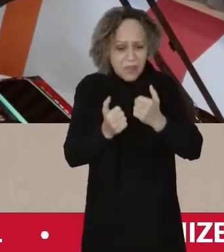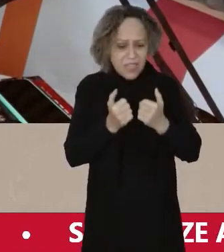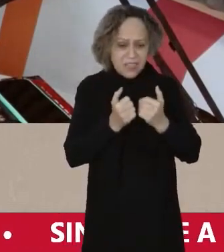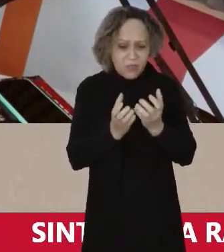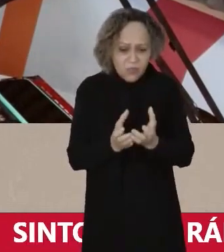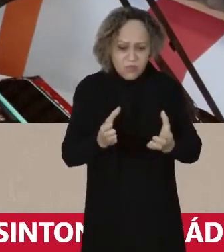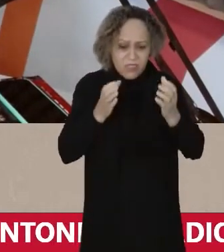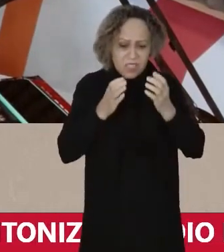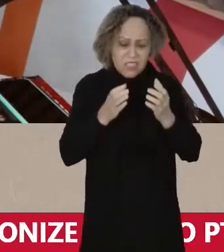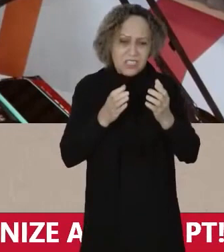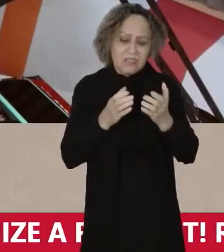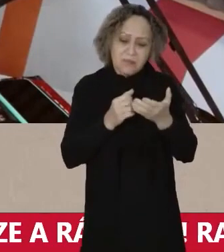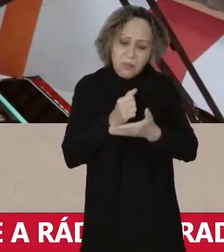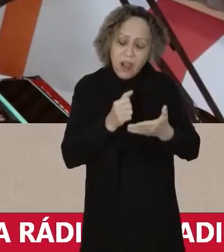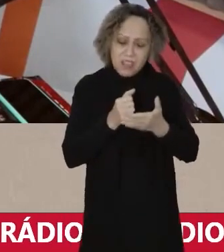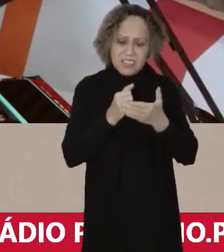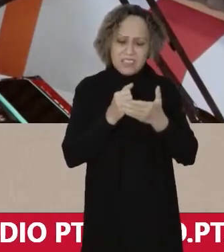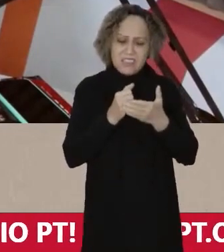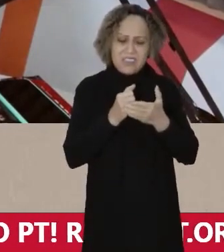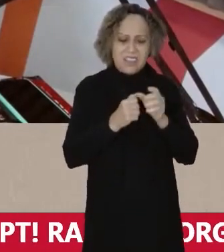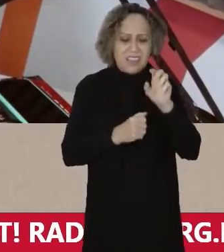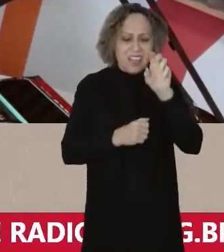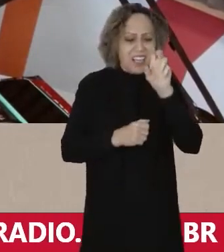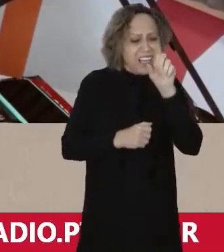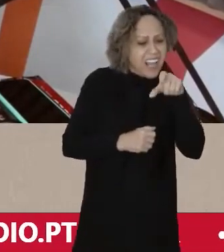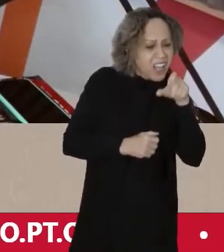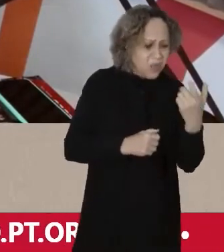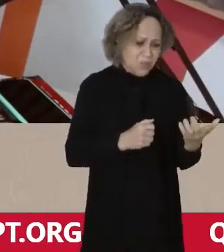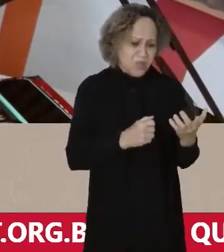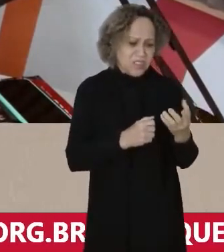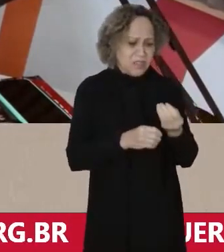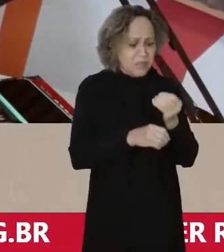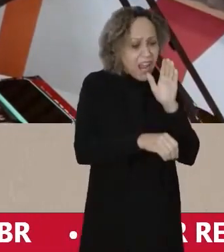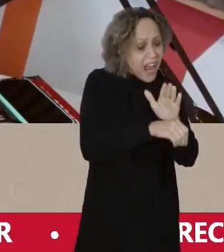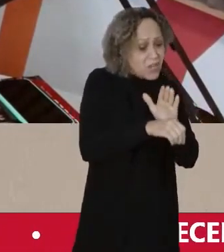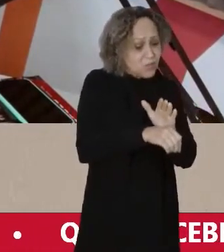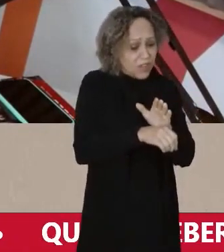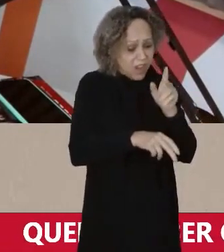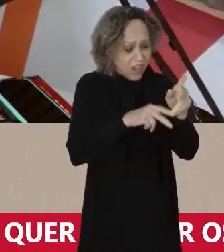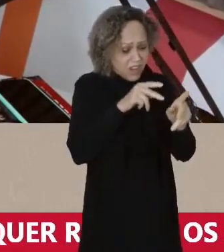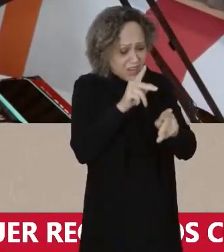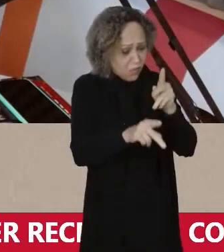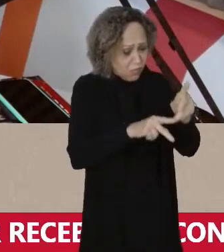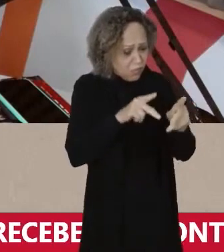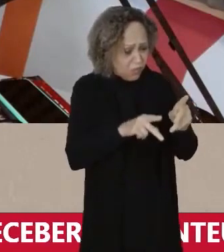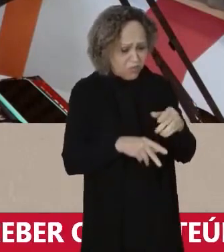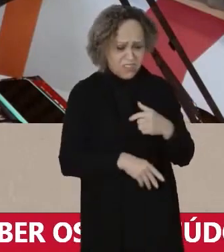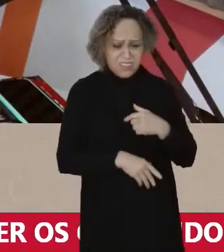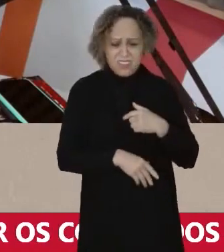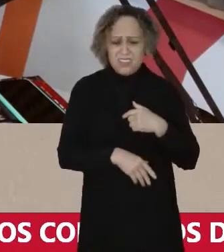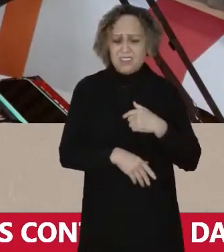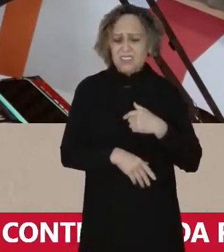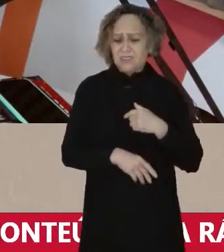Gente, o impacto é doloroso de ver as pessoas chorando. Teve